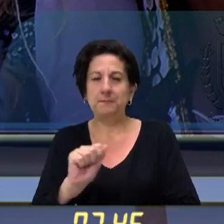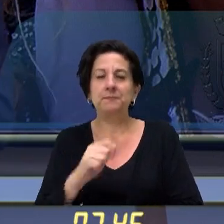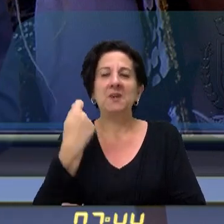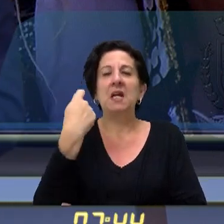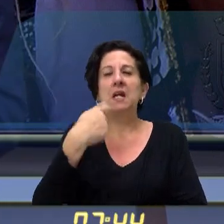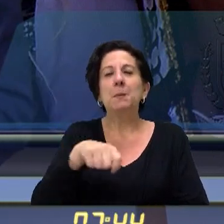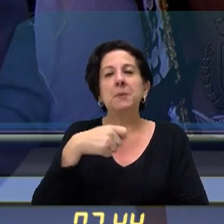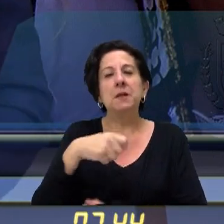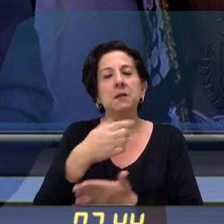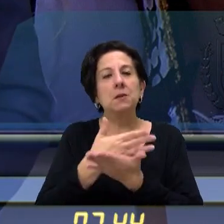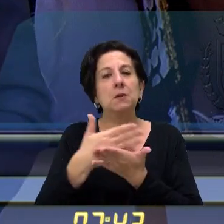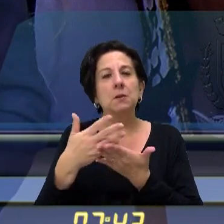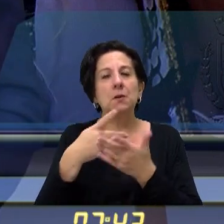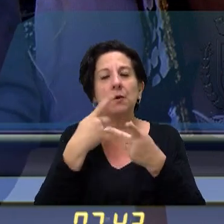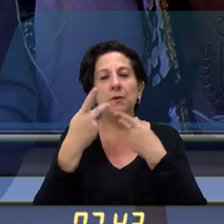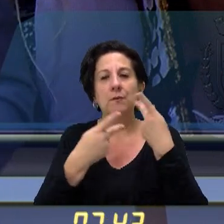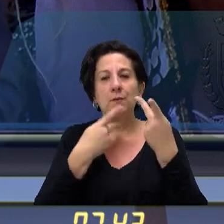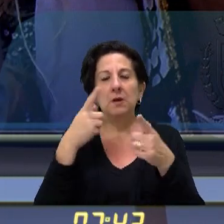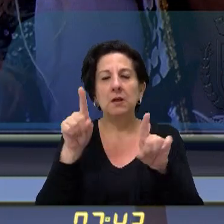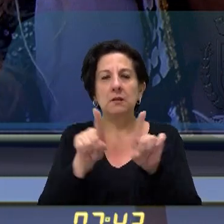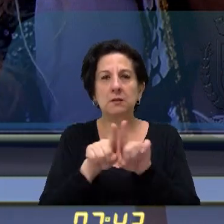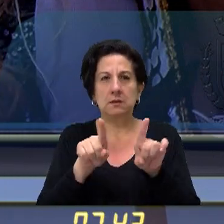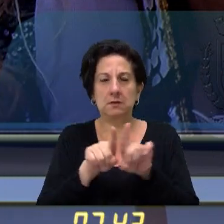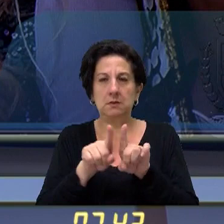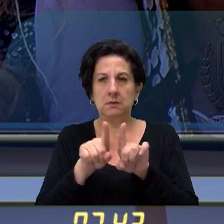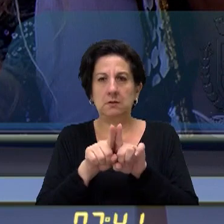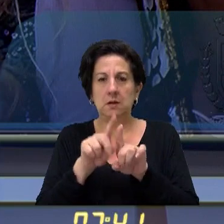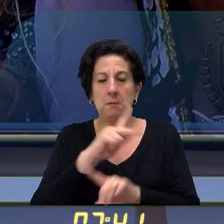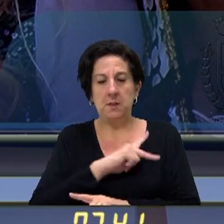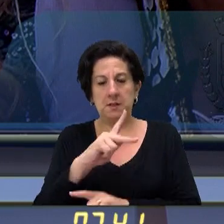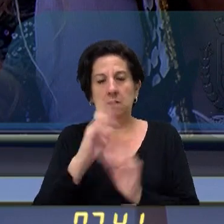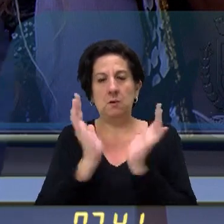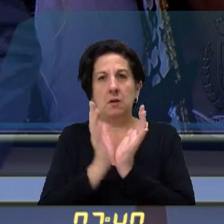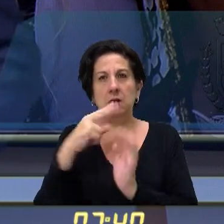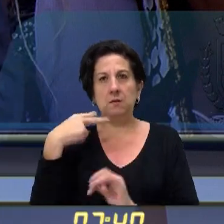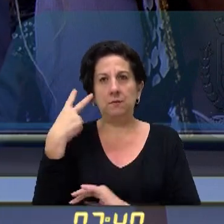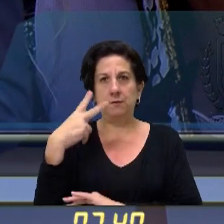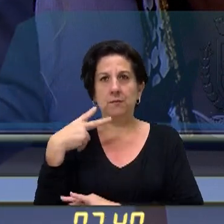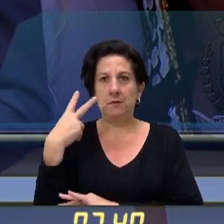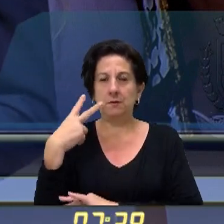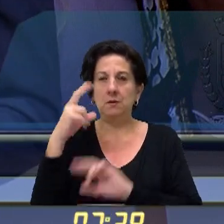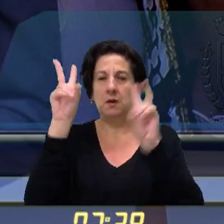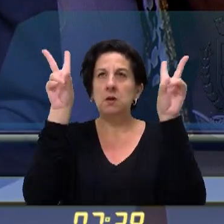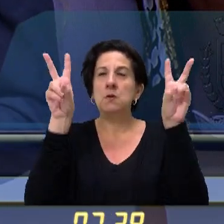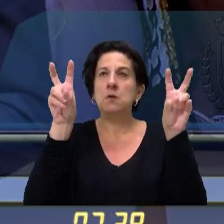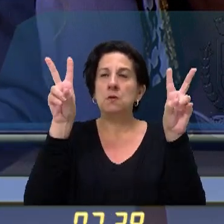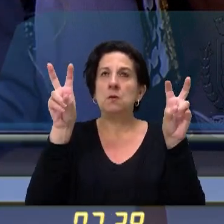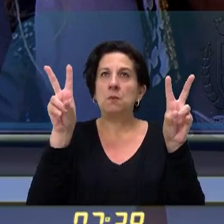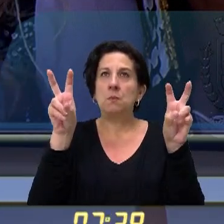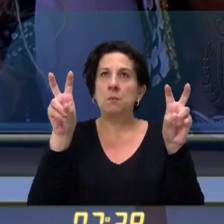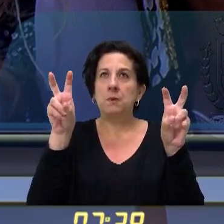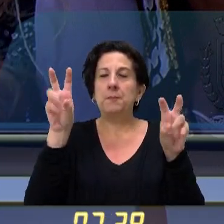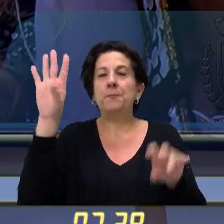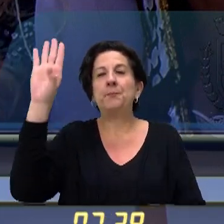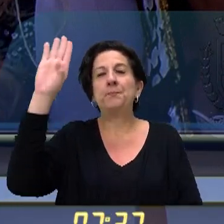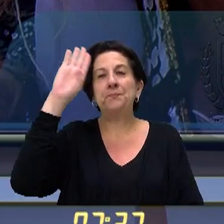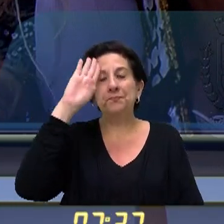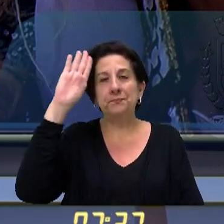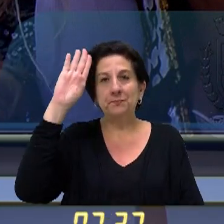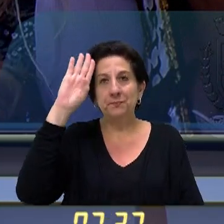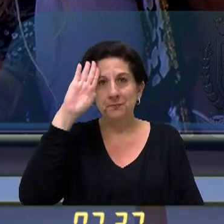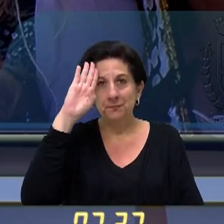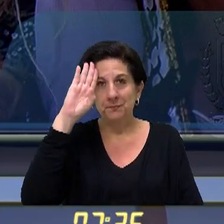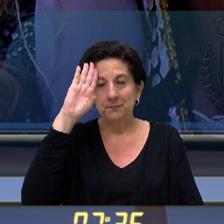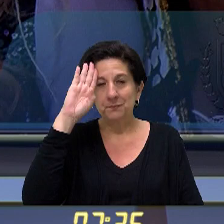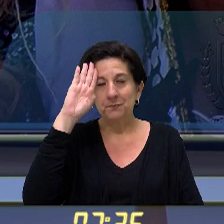Preciso inicialmente falar aqui também, senhor presidente, colegas vereadores, sobre a questão da Brigada Militar no